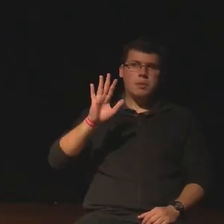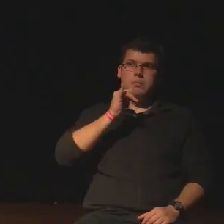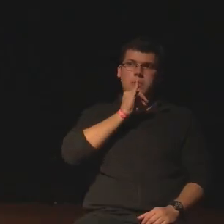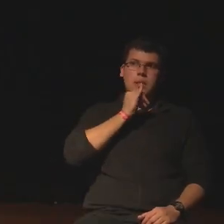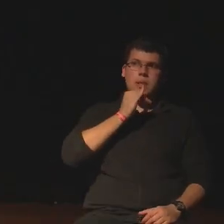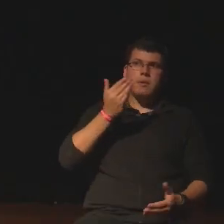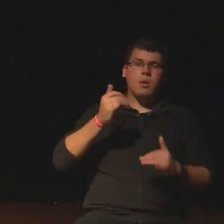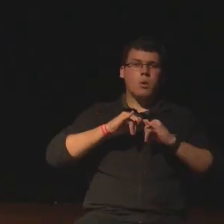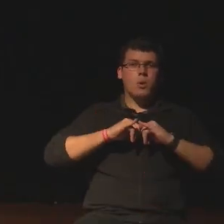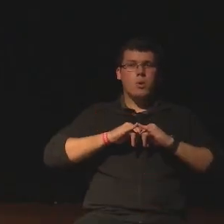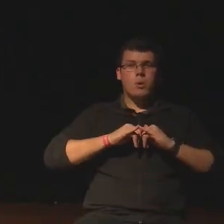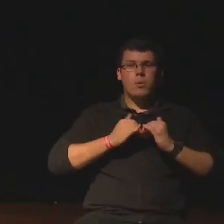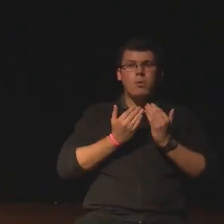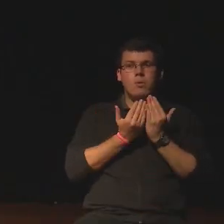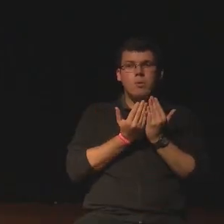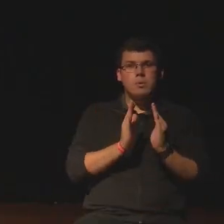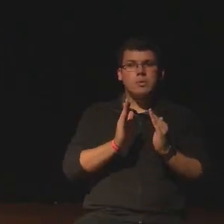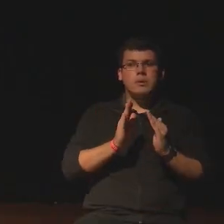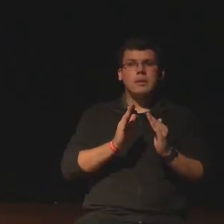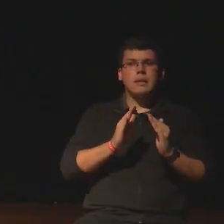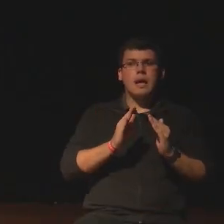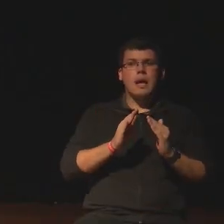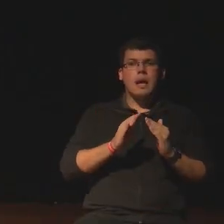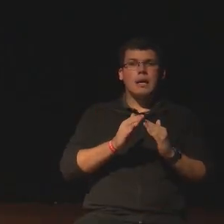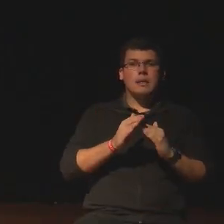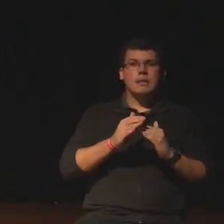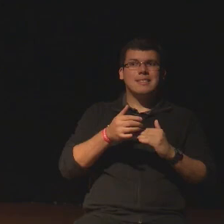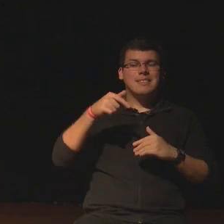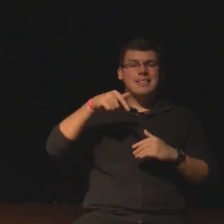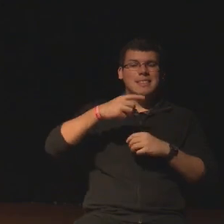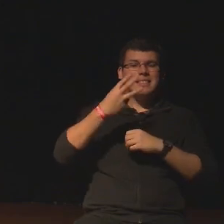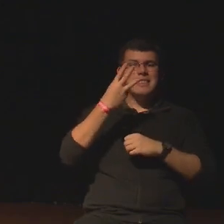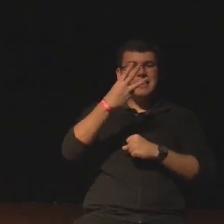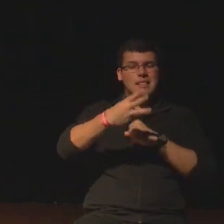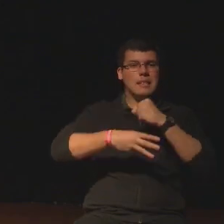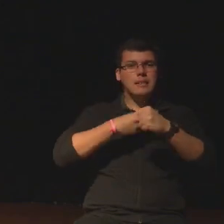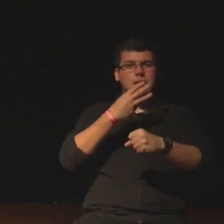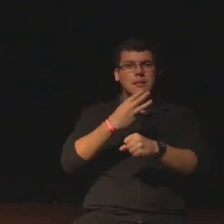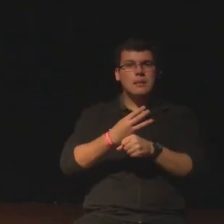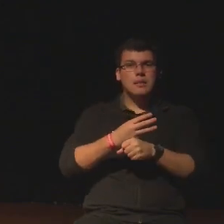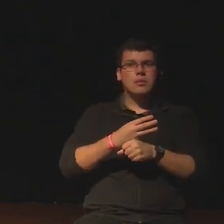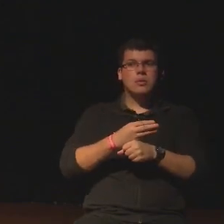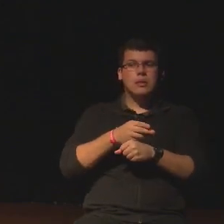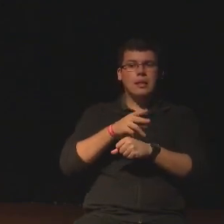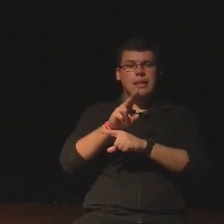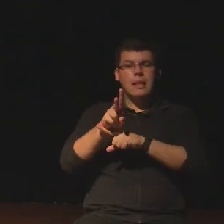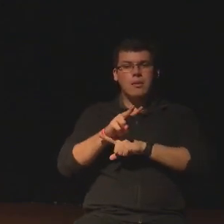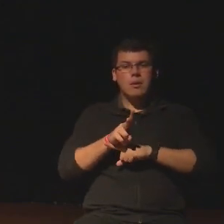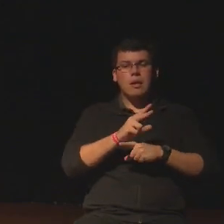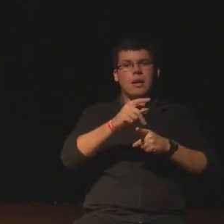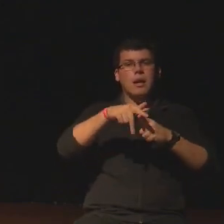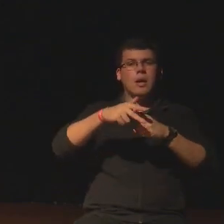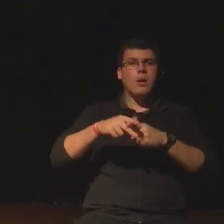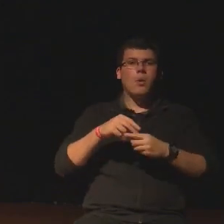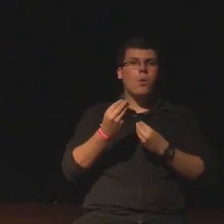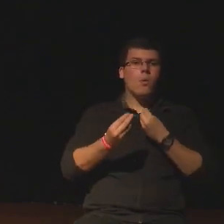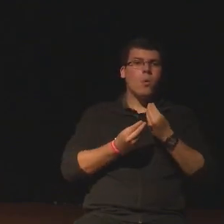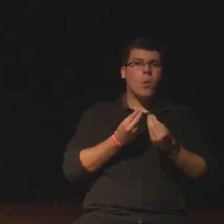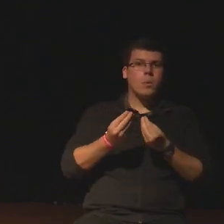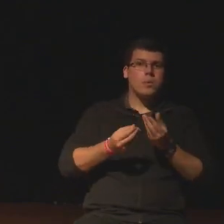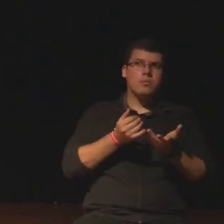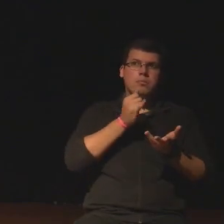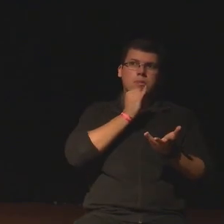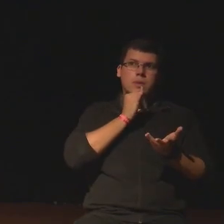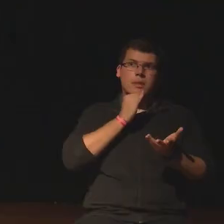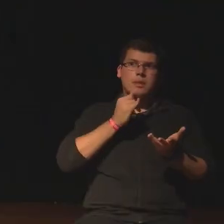inaugurado, daqui 3 anos, alguém vai cuidar? Quem que é que vai cuidar? Quem é que vai limpar? vai ser tomado de ambulante, vai ser... Porque